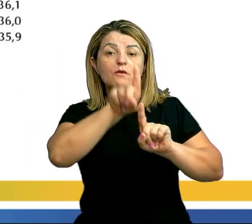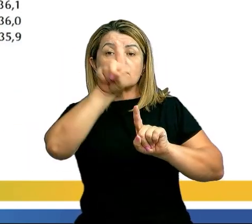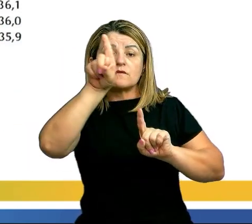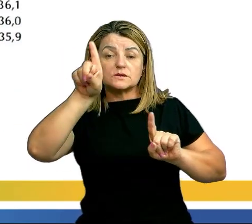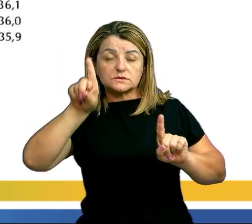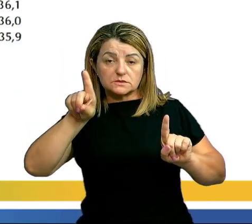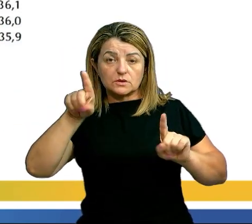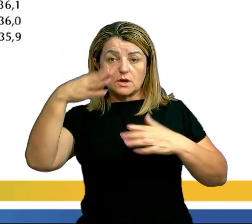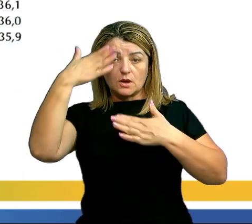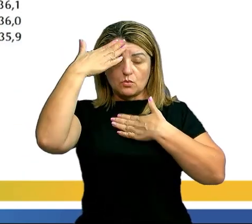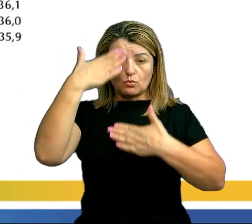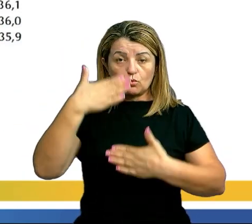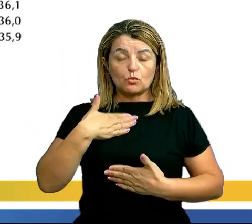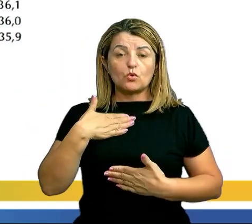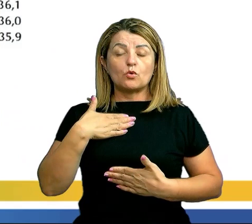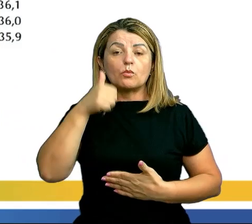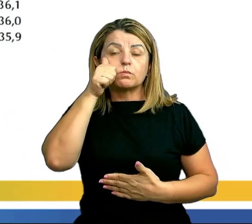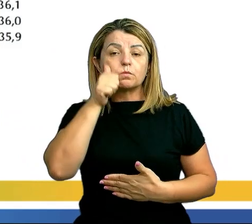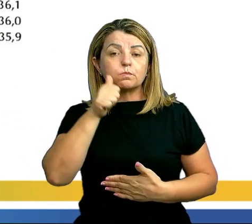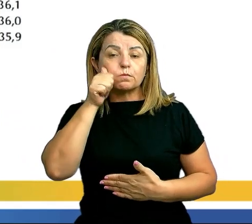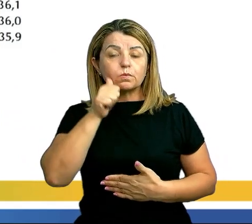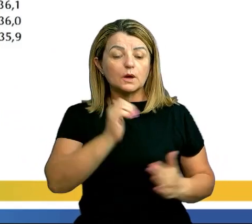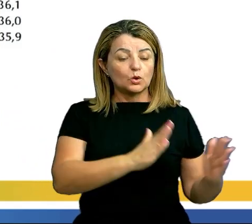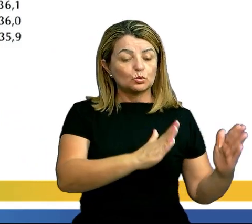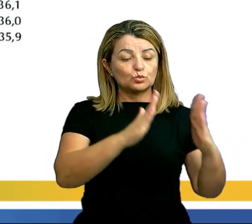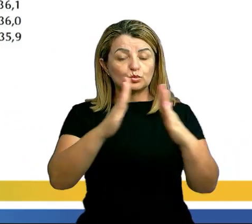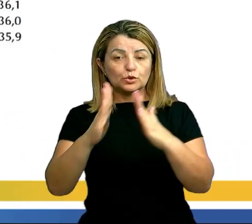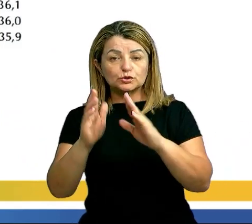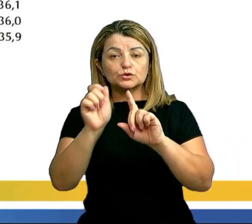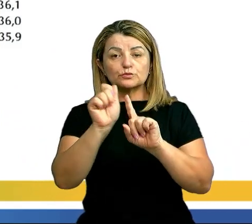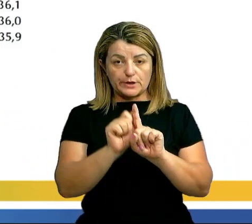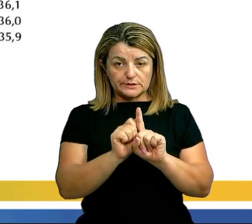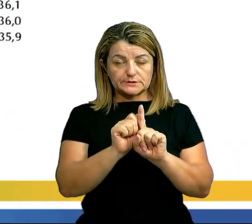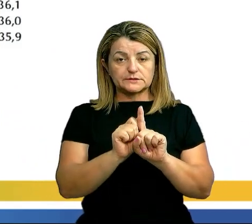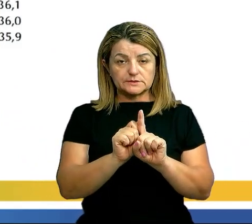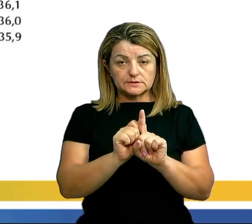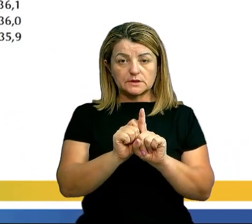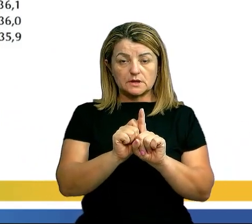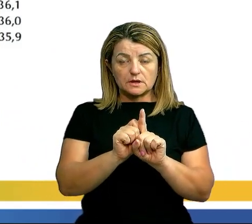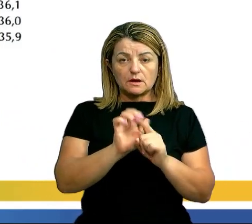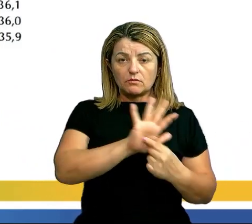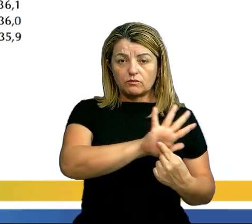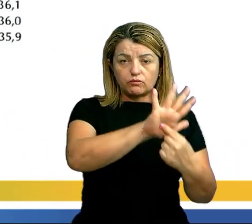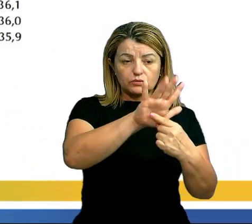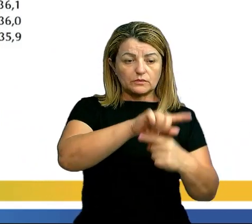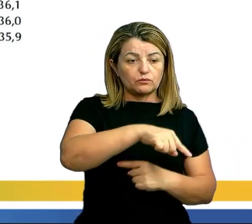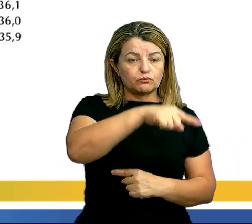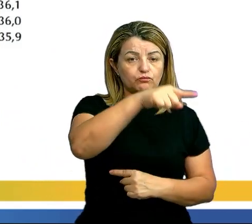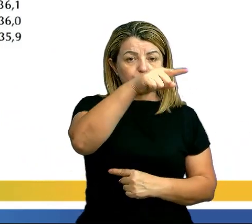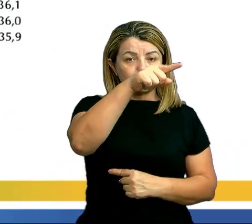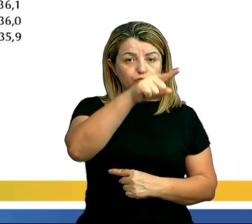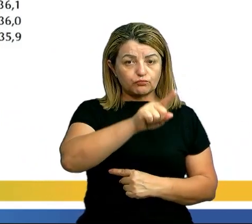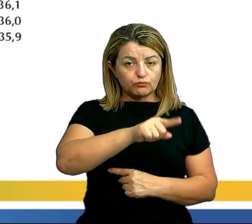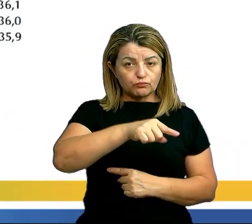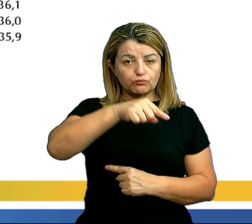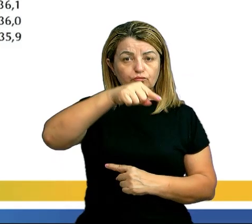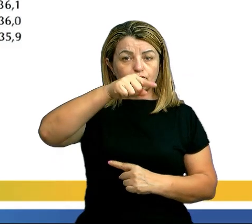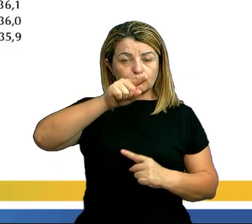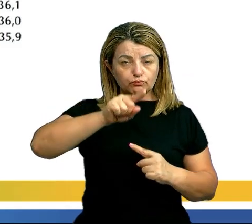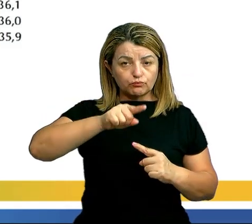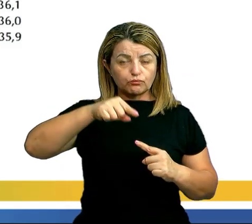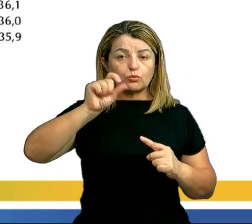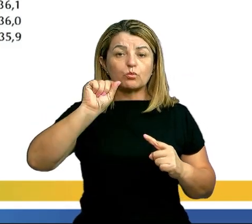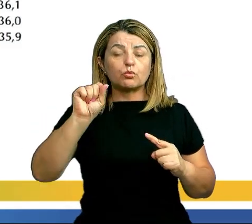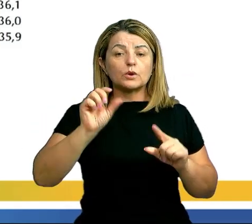um organismo feminino no decorrer de um mês. Então ele expressa facilmente essa variação de temperatura em graus Celsius, como a gente